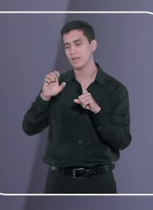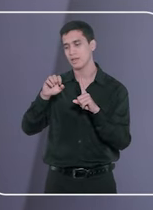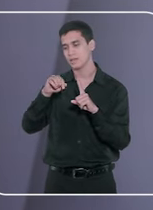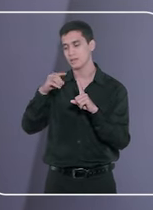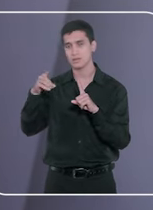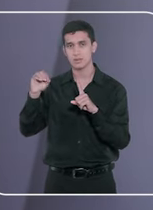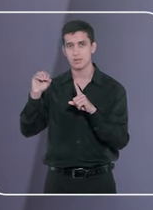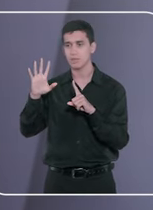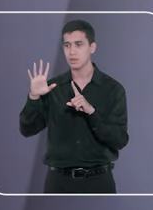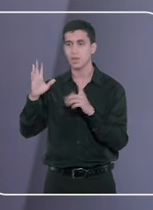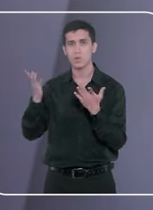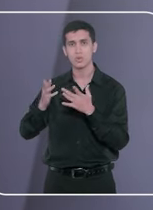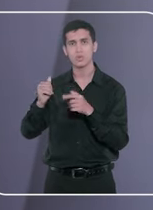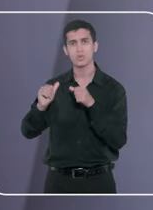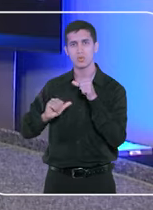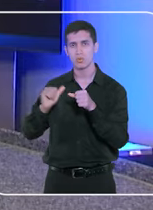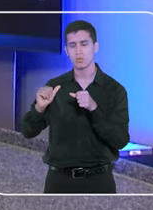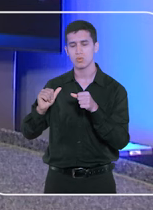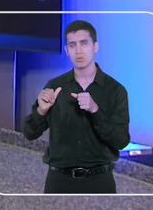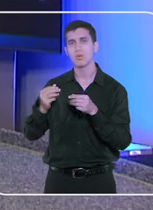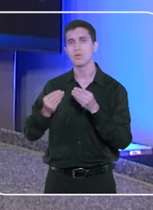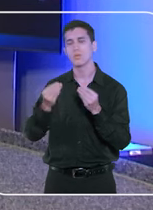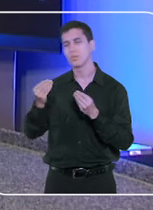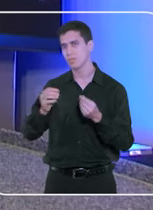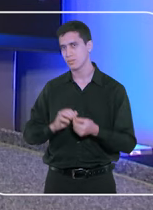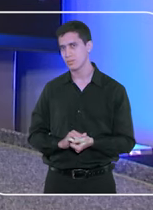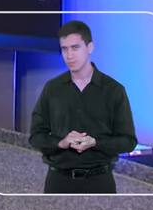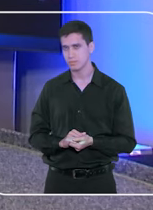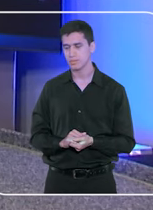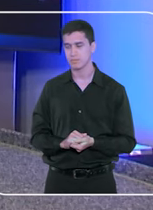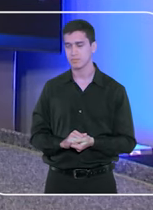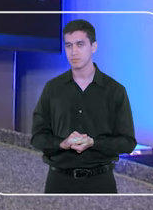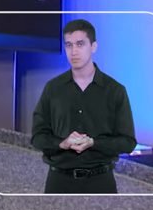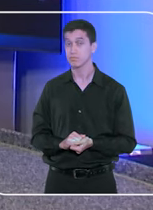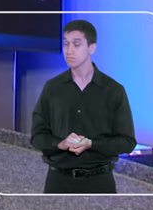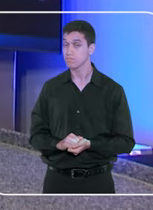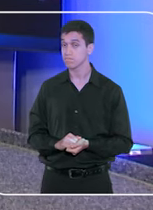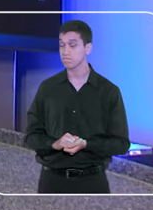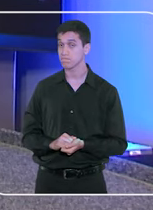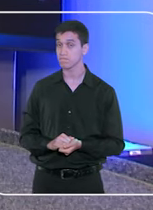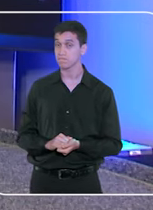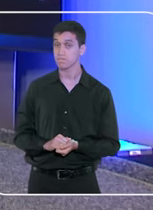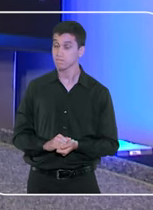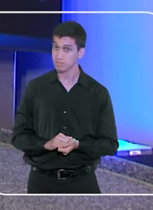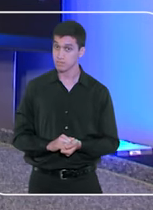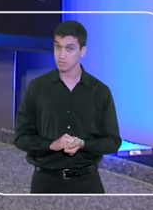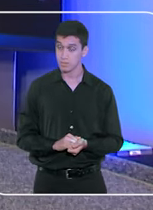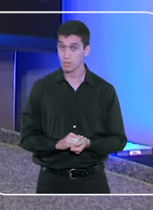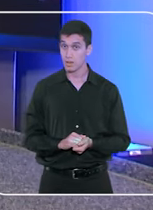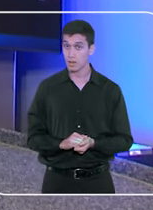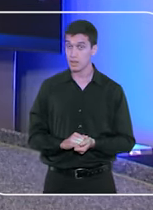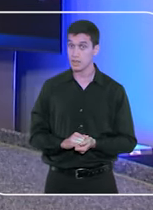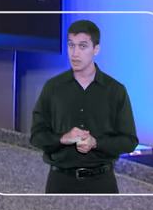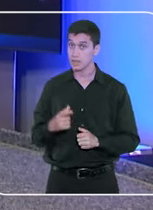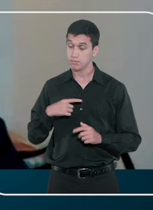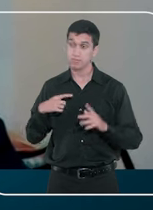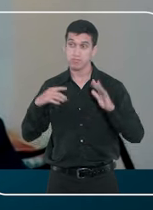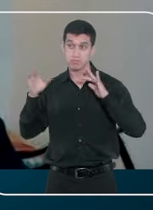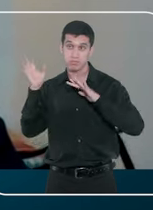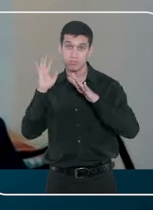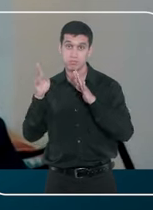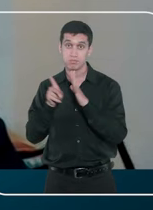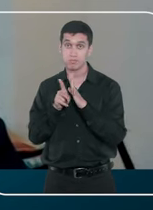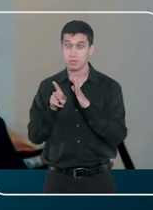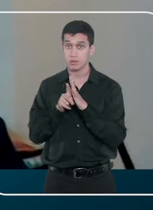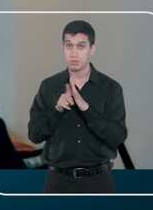dos anos? Fátima, O tratamento da colaboração premiada,